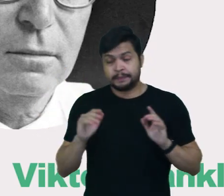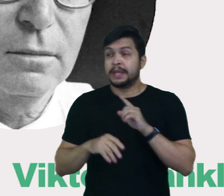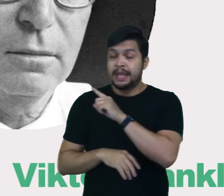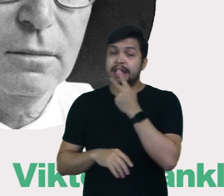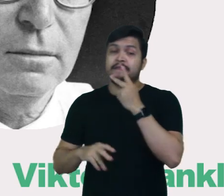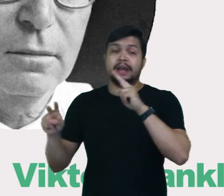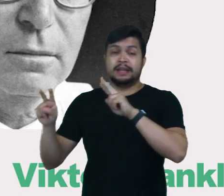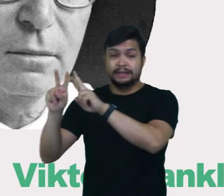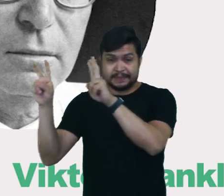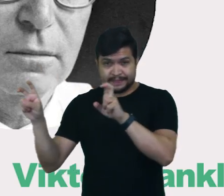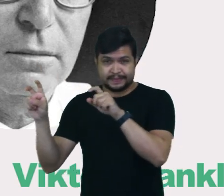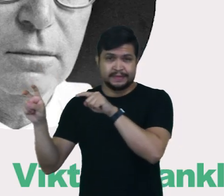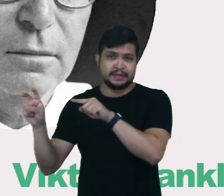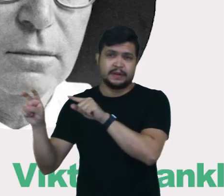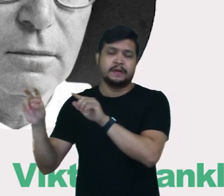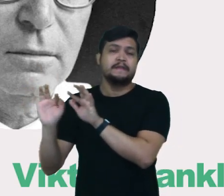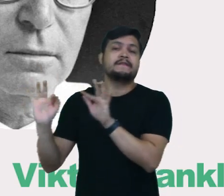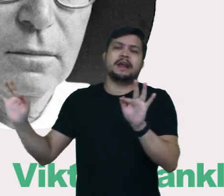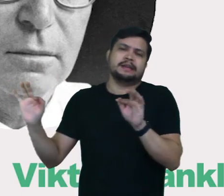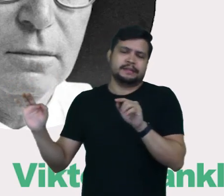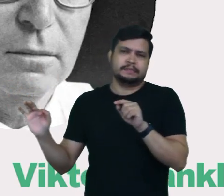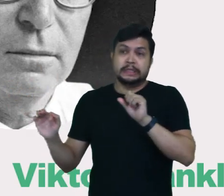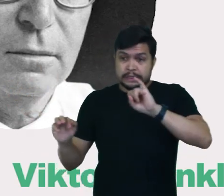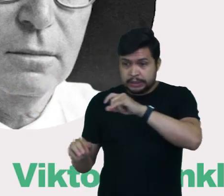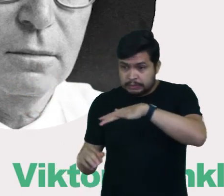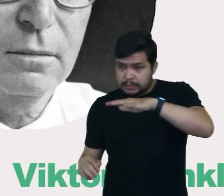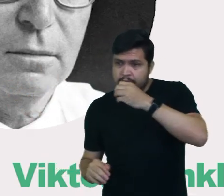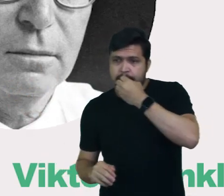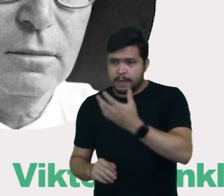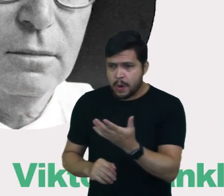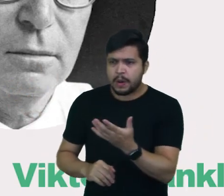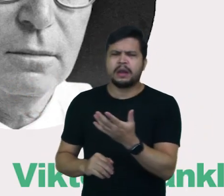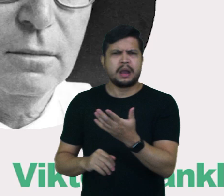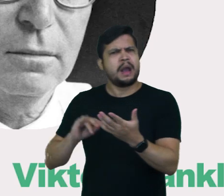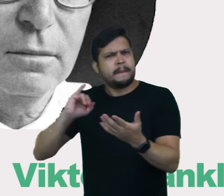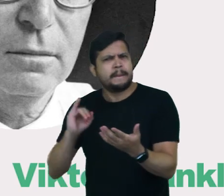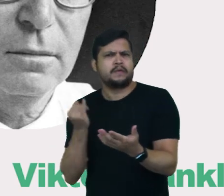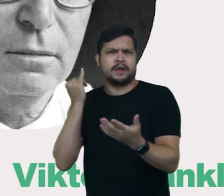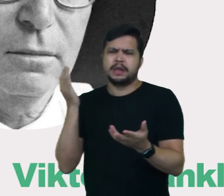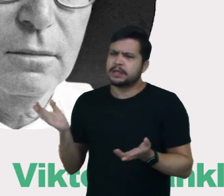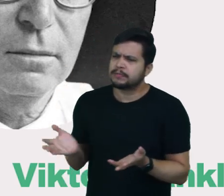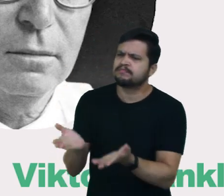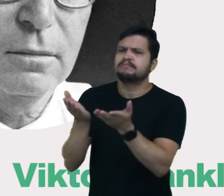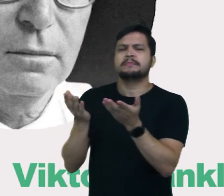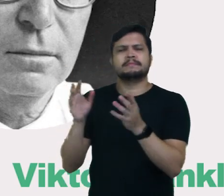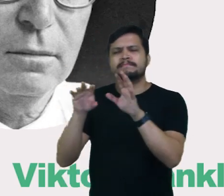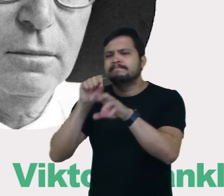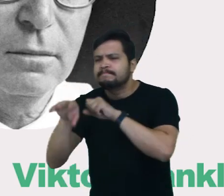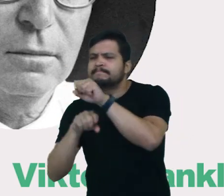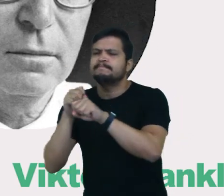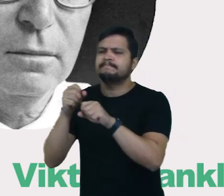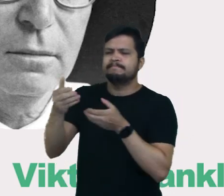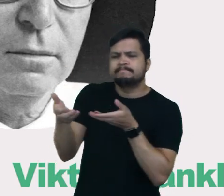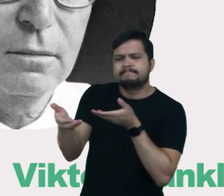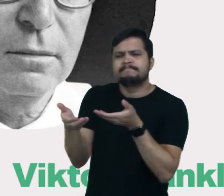ele fala o seguinte, que quando a situação for boa, a gente tem que desfrutar. Isso é para ajudar a gente a diminuir um pouco